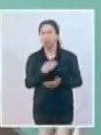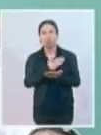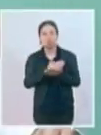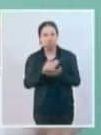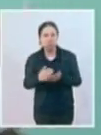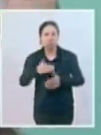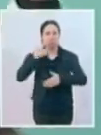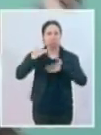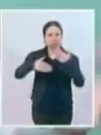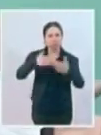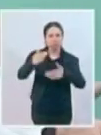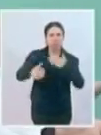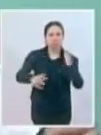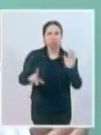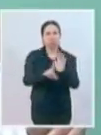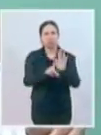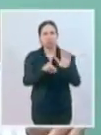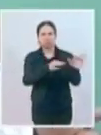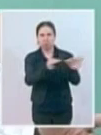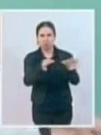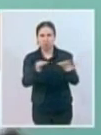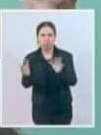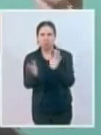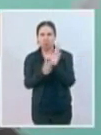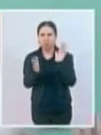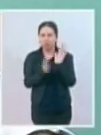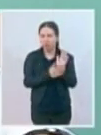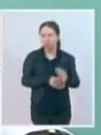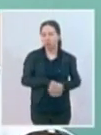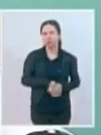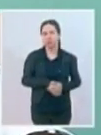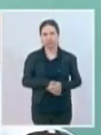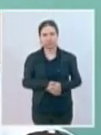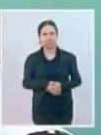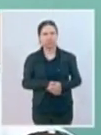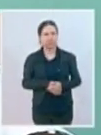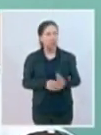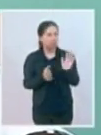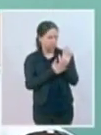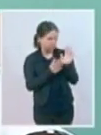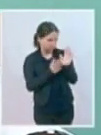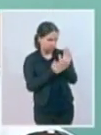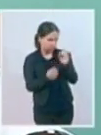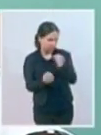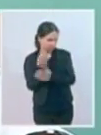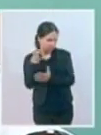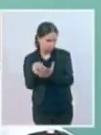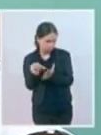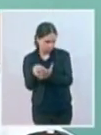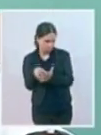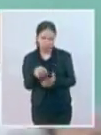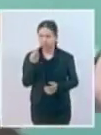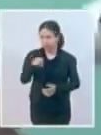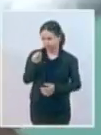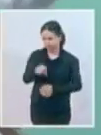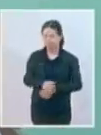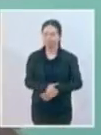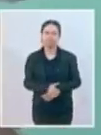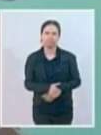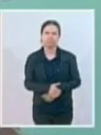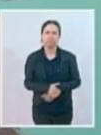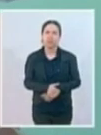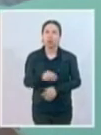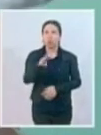questão do projeto, apresentei, houve uma resistência. Quer dizer, o projeto para a instalação da comissão, né? Sim, e o Wellington, ele é o